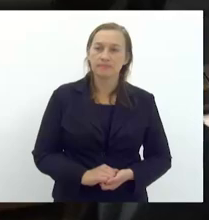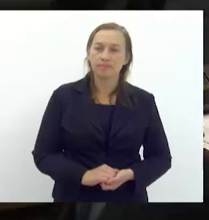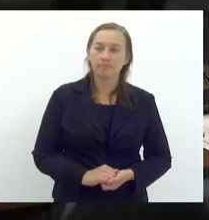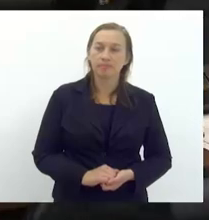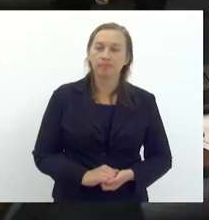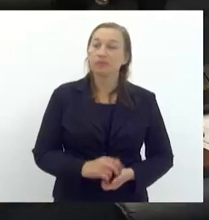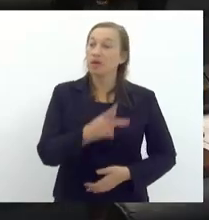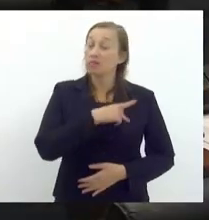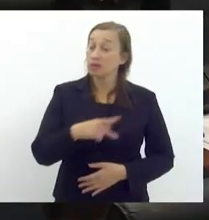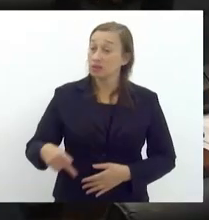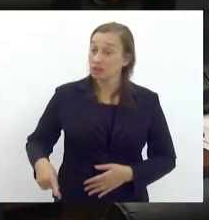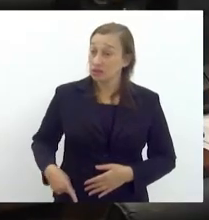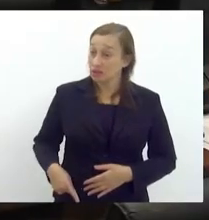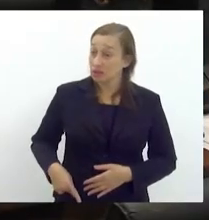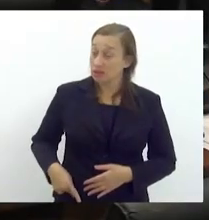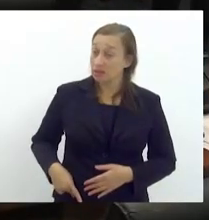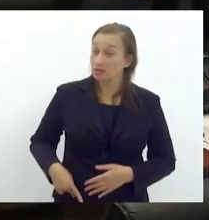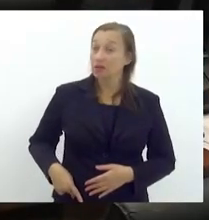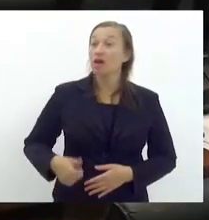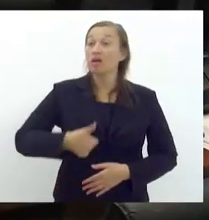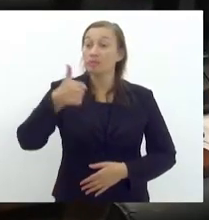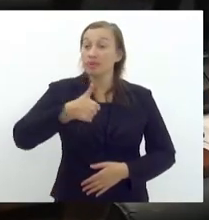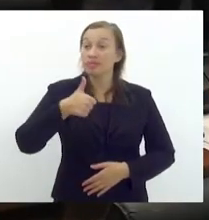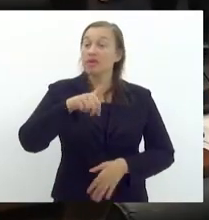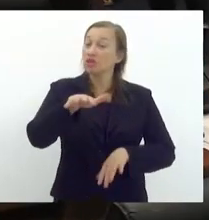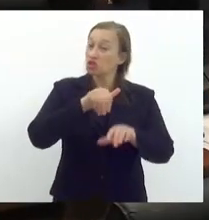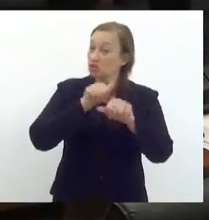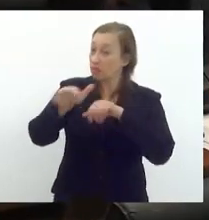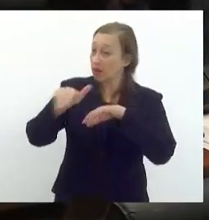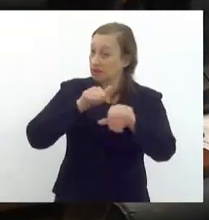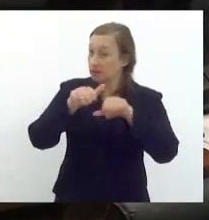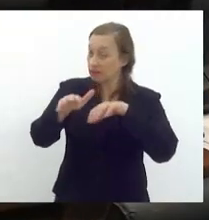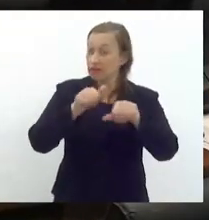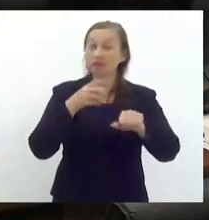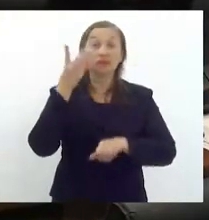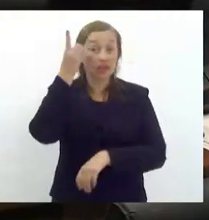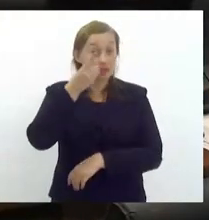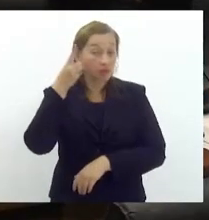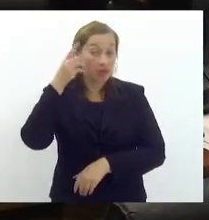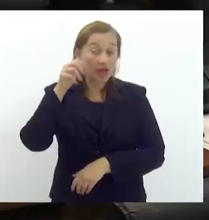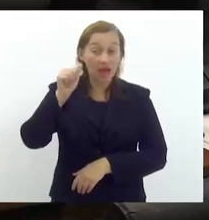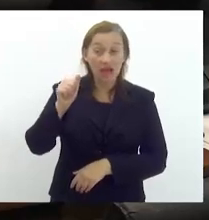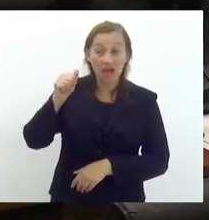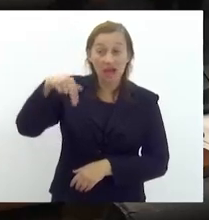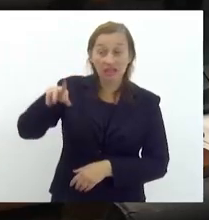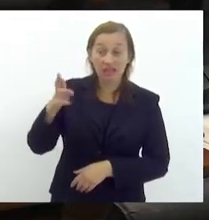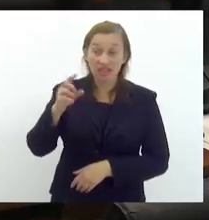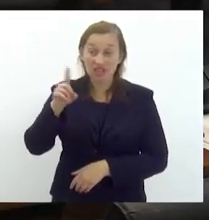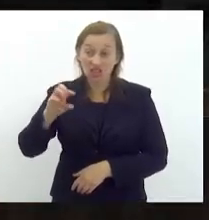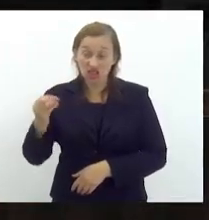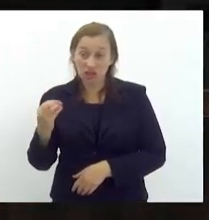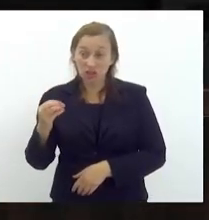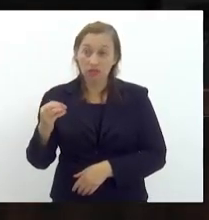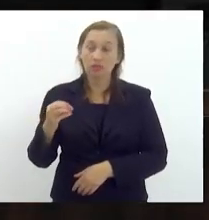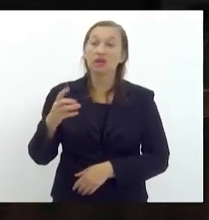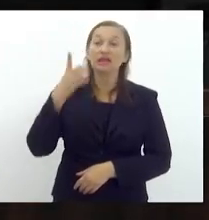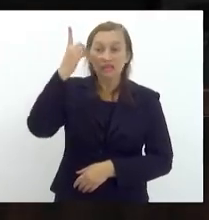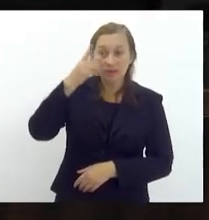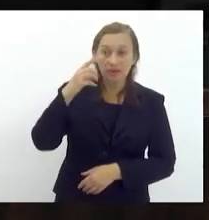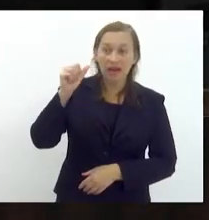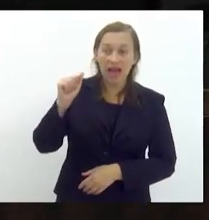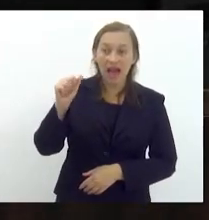a presidência pode ser procederar a primeira chamada Deputado Andrezinho Siciliano Deputado